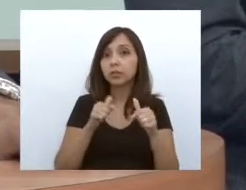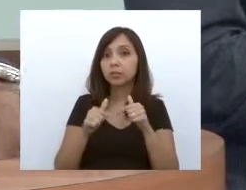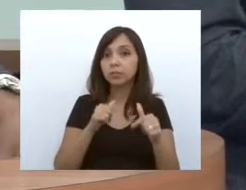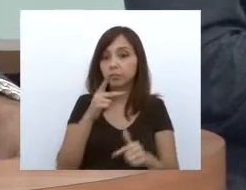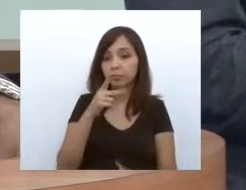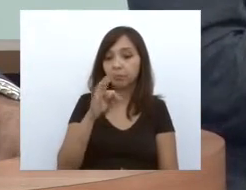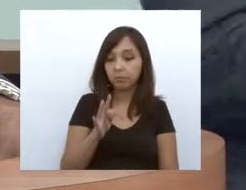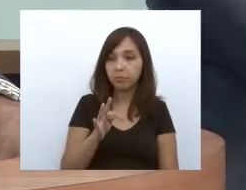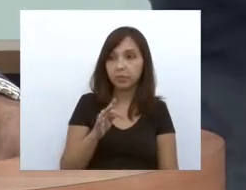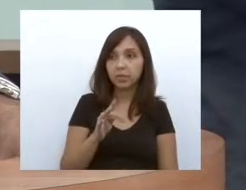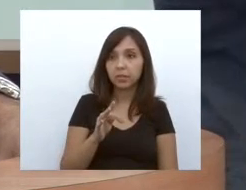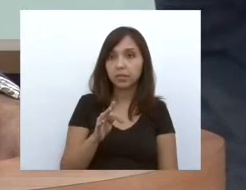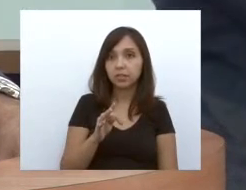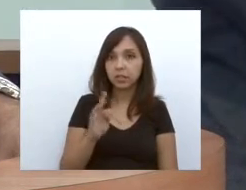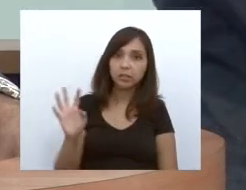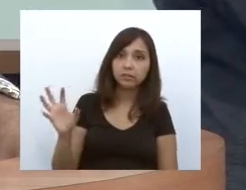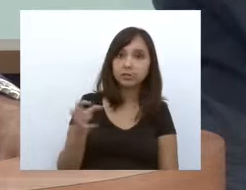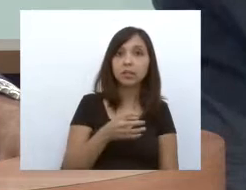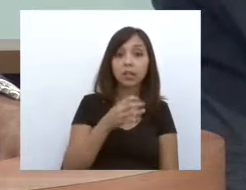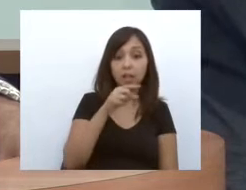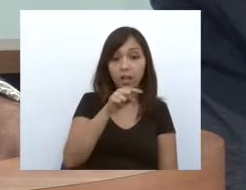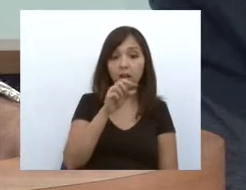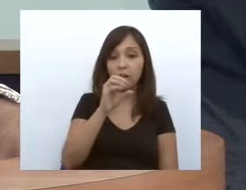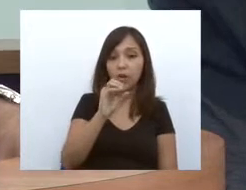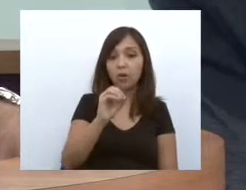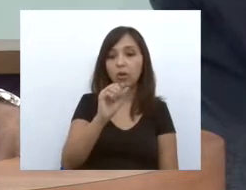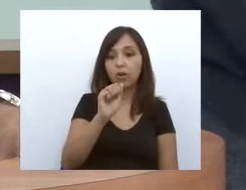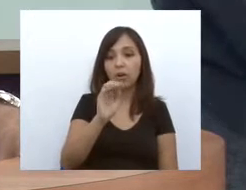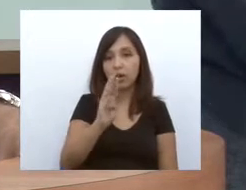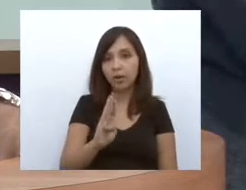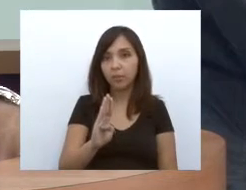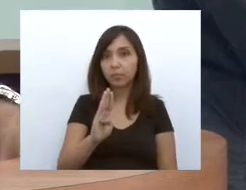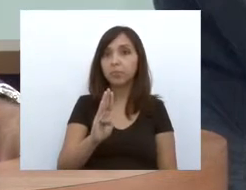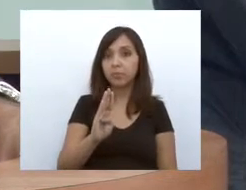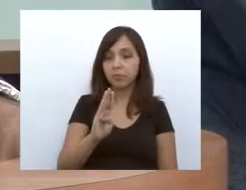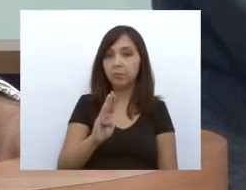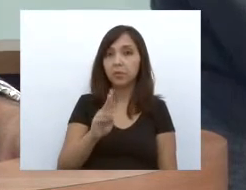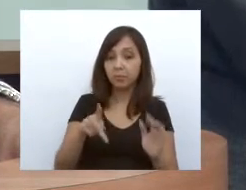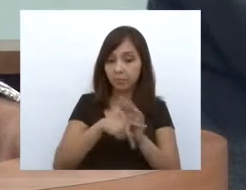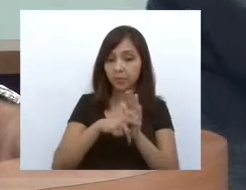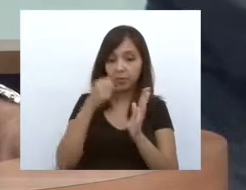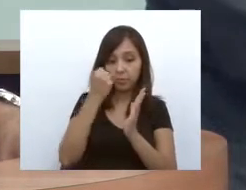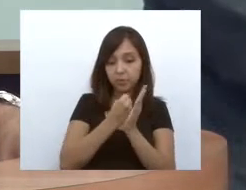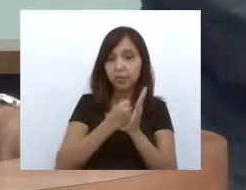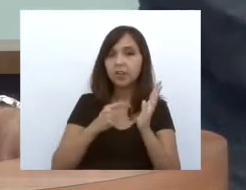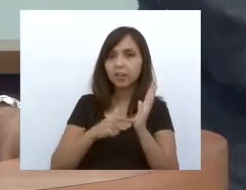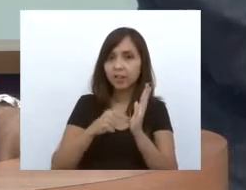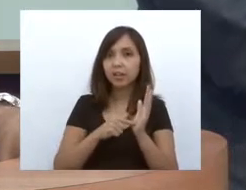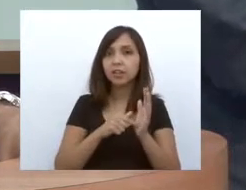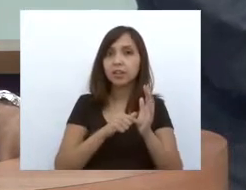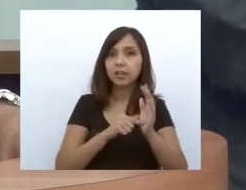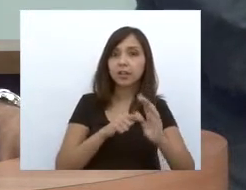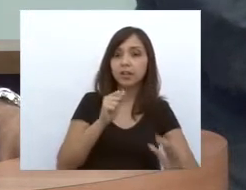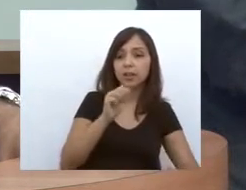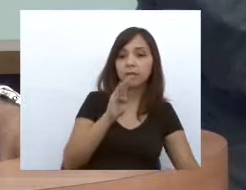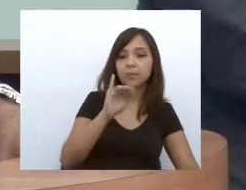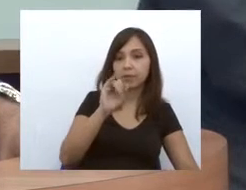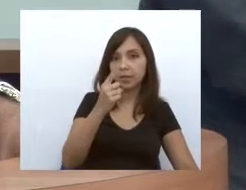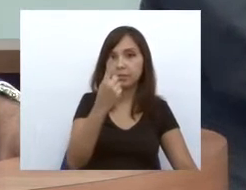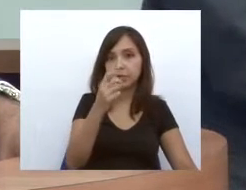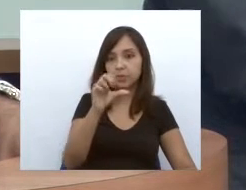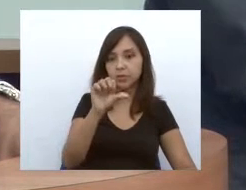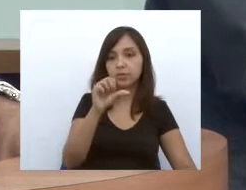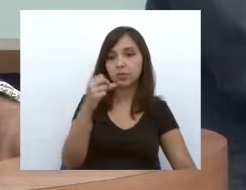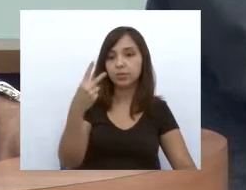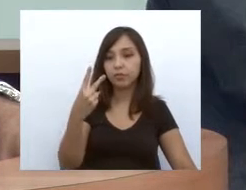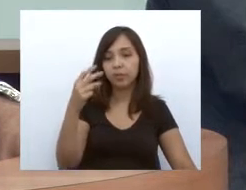querendo amordaçar a OAB, que tem o seu papel institucional. Foi a OAB e a ABI, em 1992,